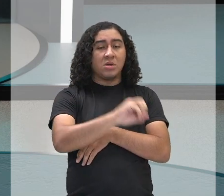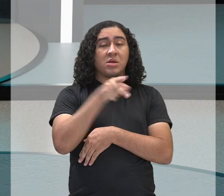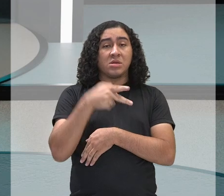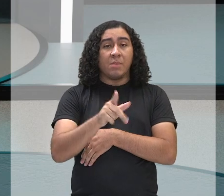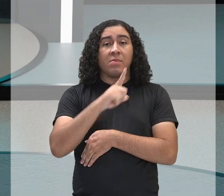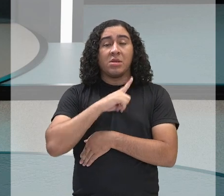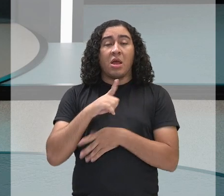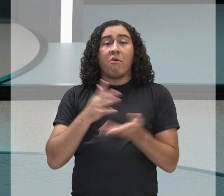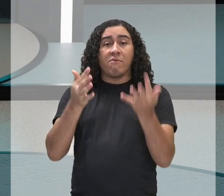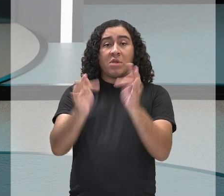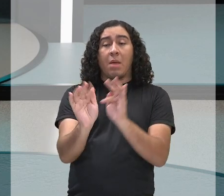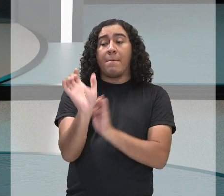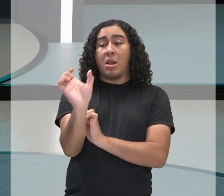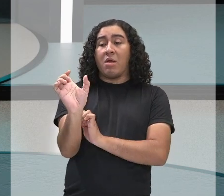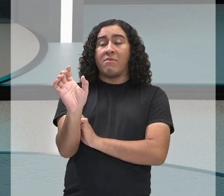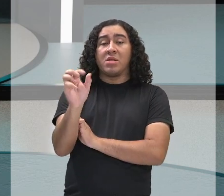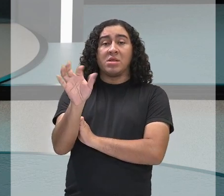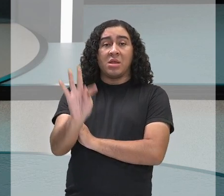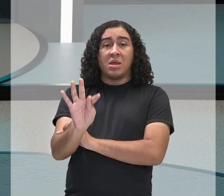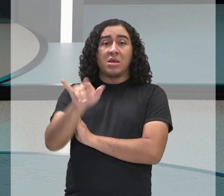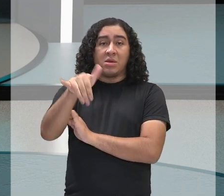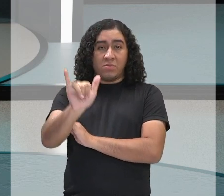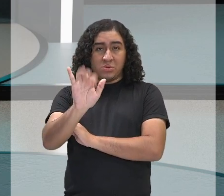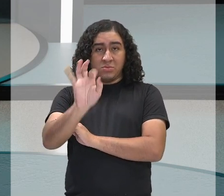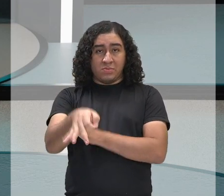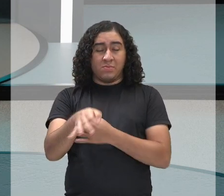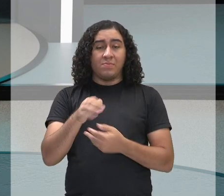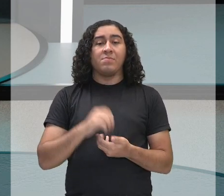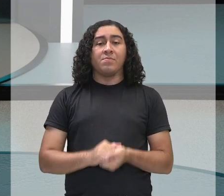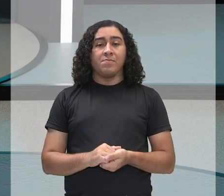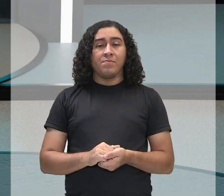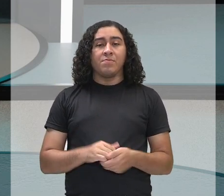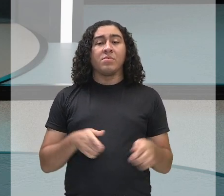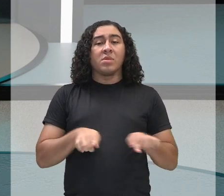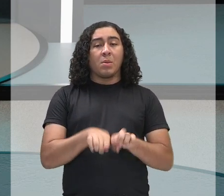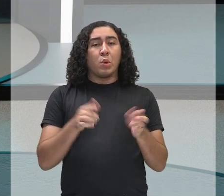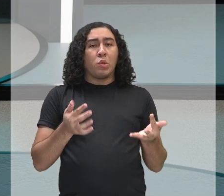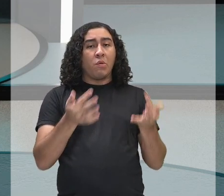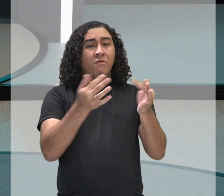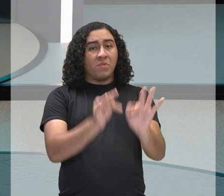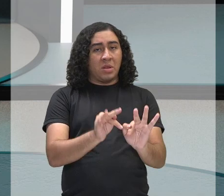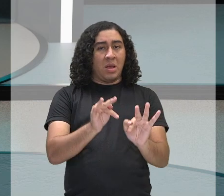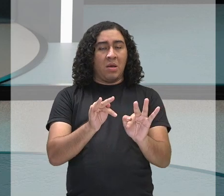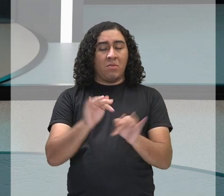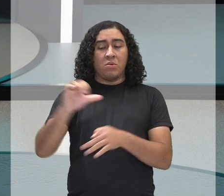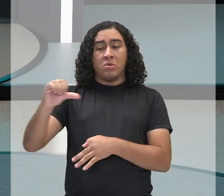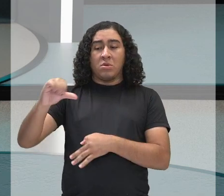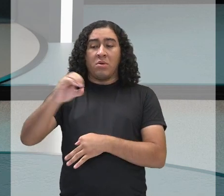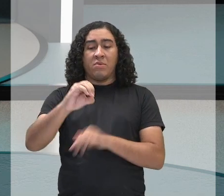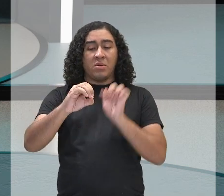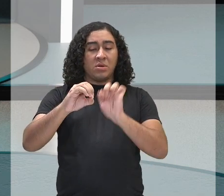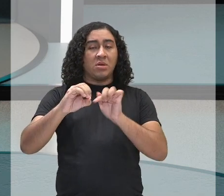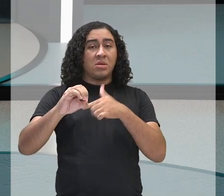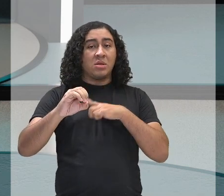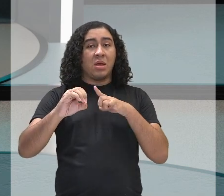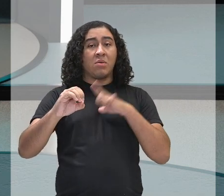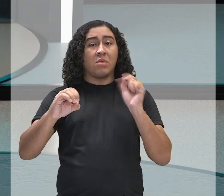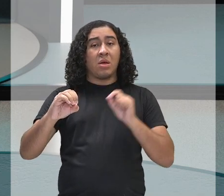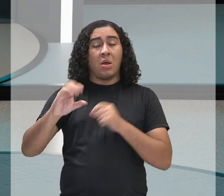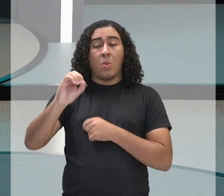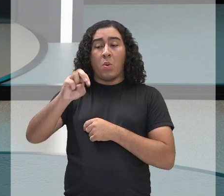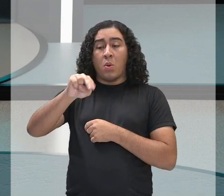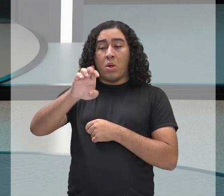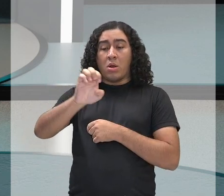20, 30, 40 e assim por diante, tá? Aí lá no final, a partir de 90, 90, eu tenho 100, que